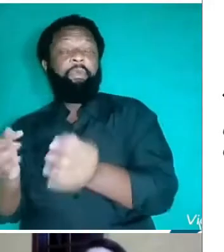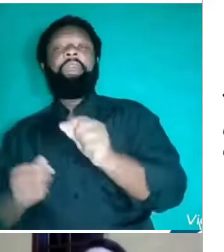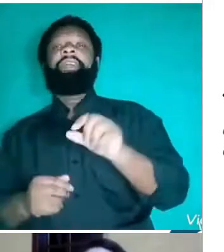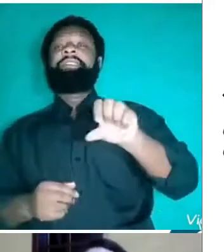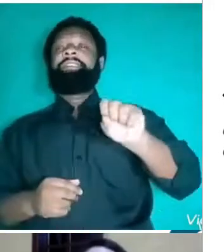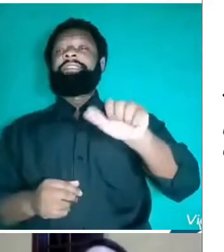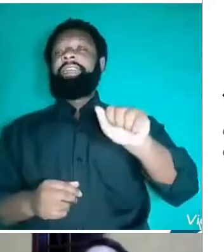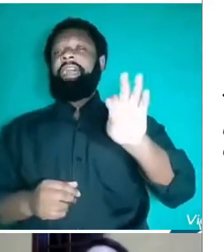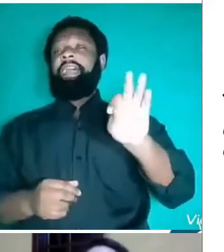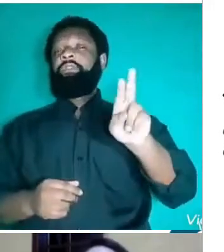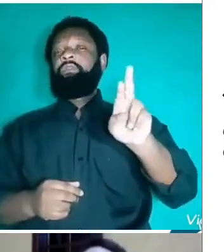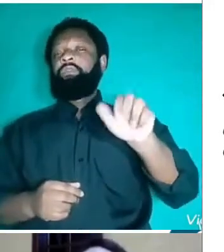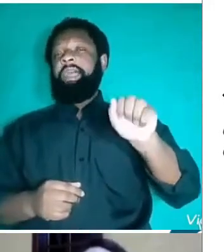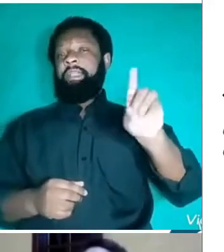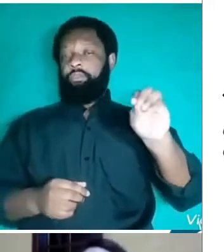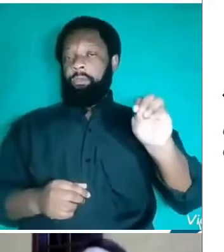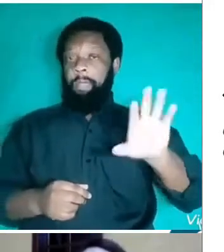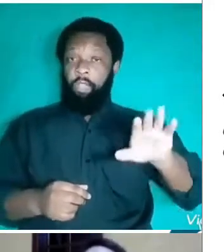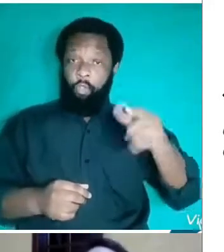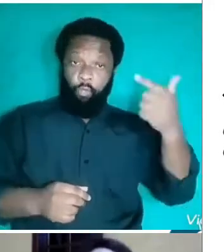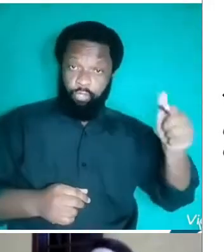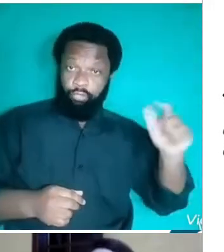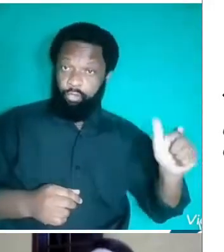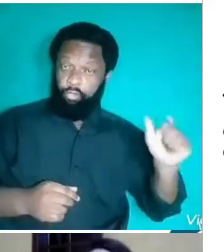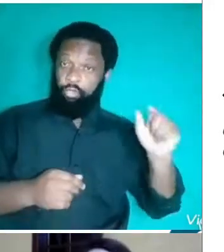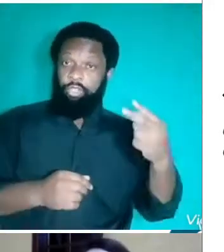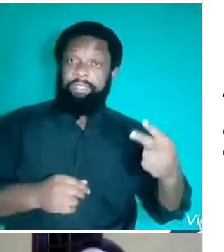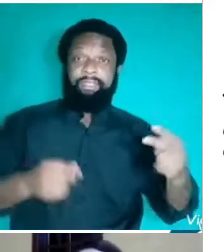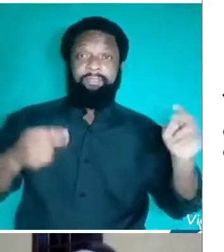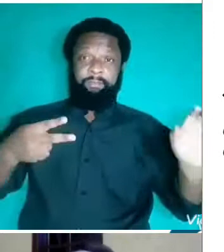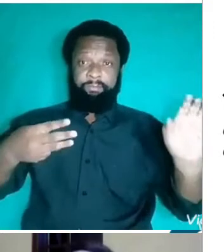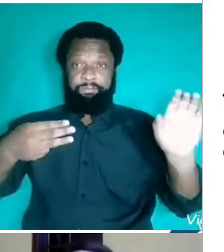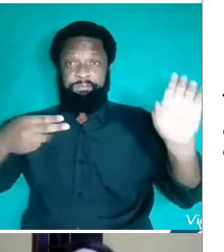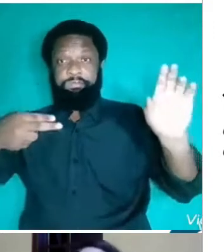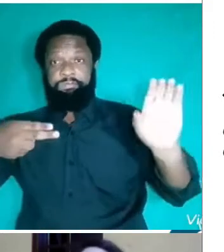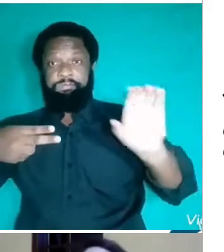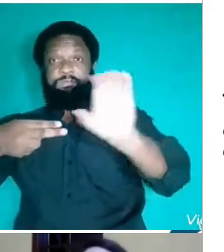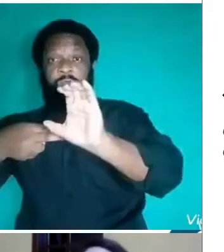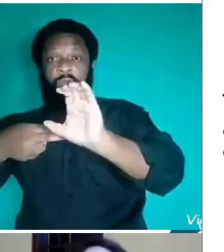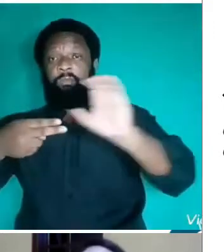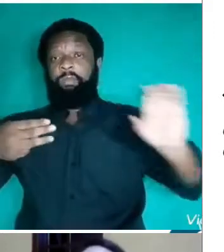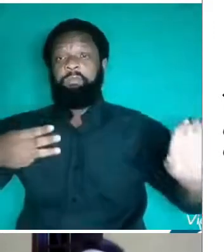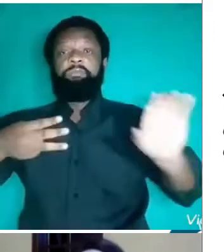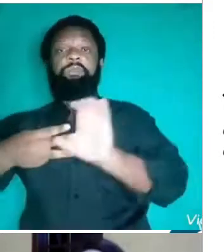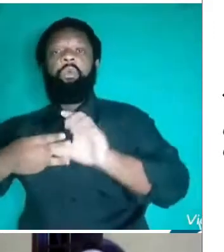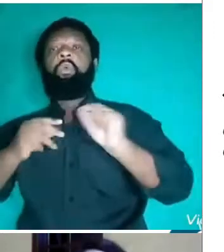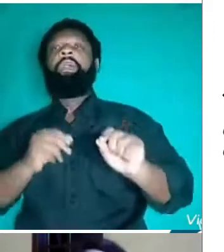carbono saturado. Já esses outros 2 aqui, esse aqui está fazendo dupla e esse tripla. Então, são